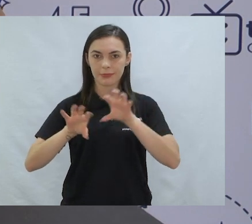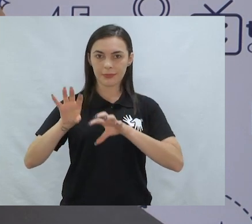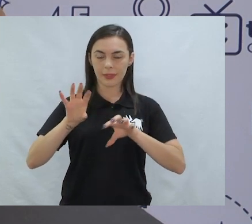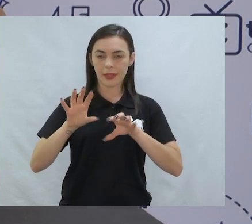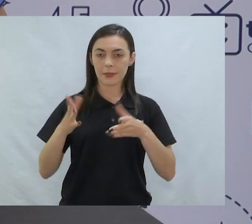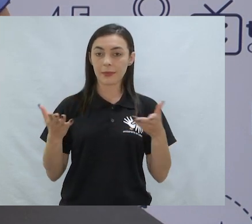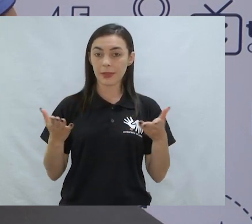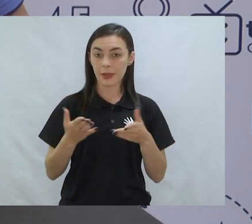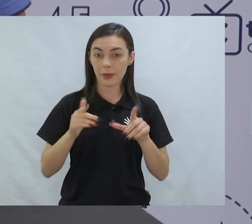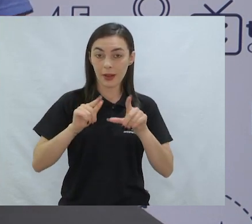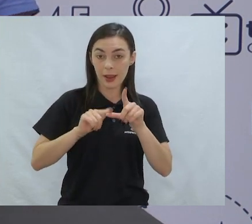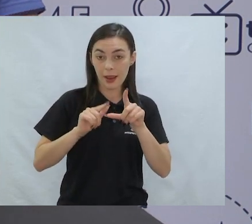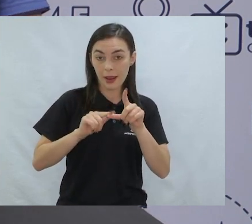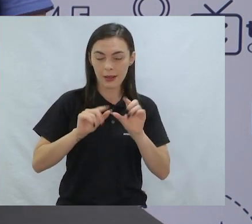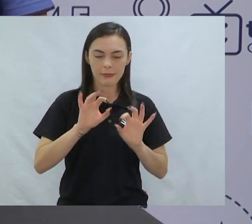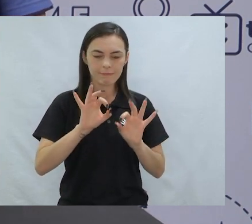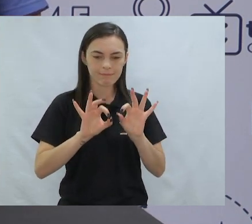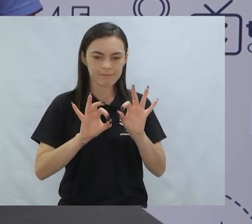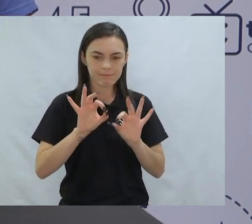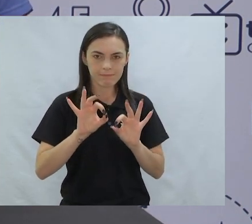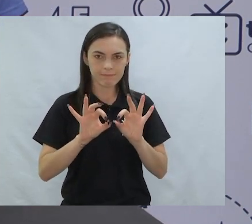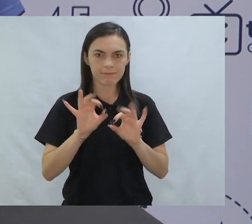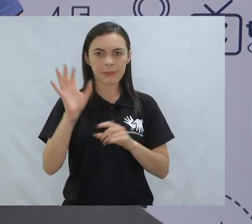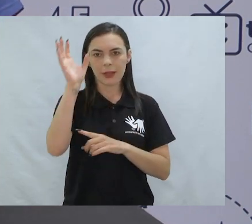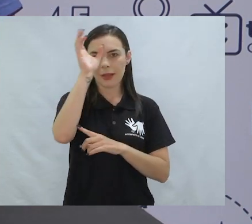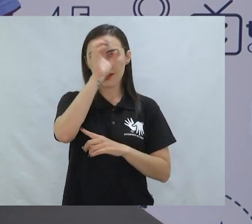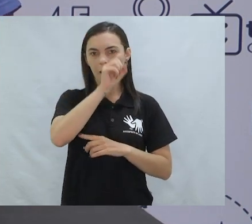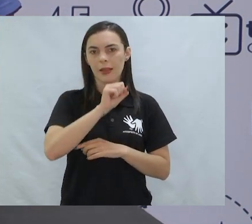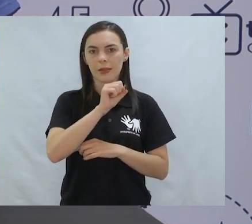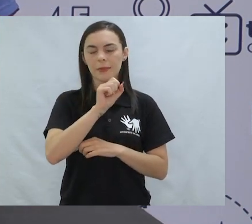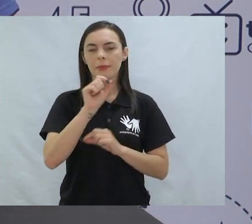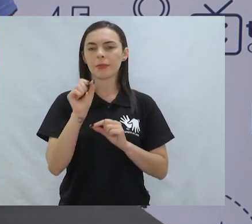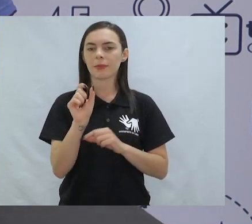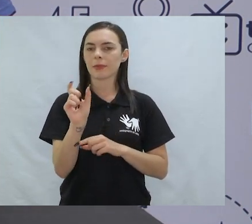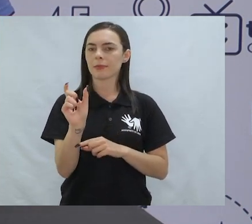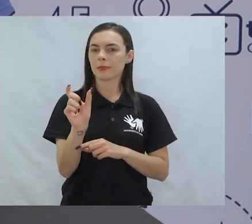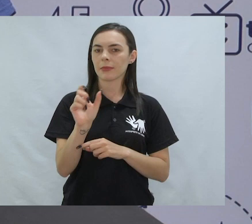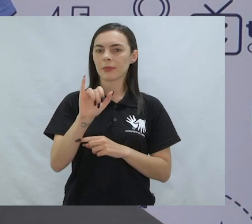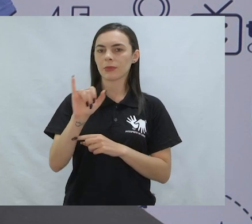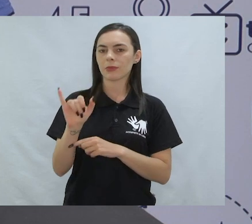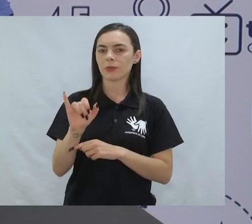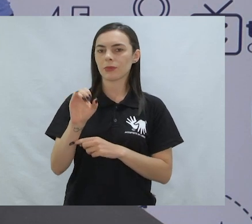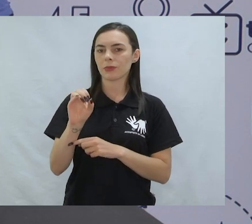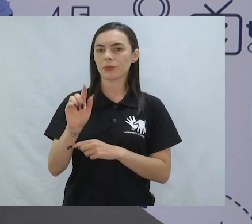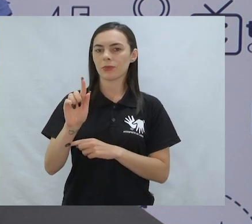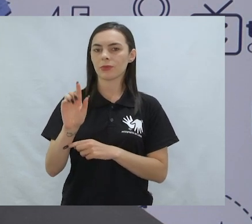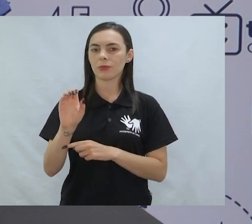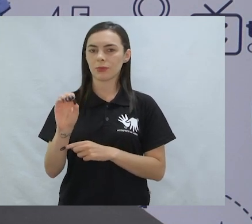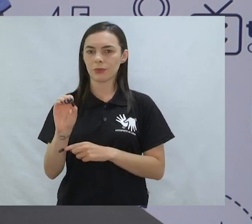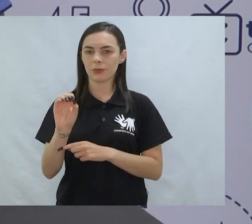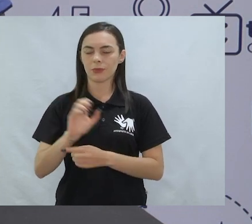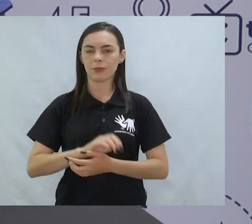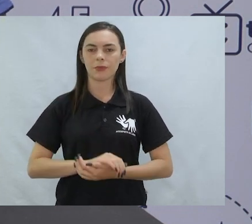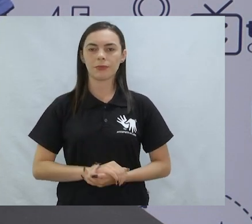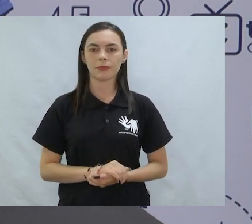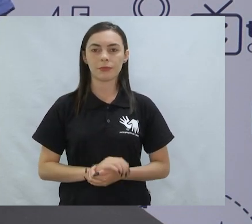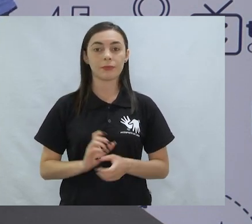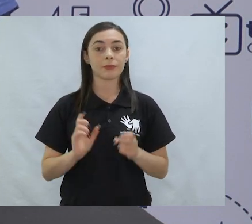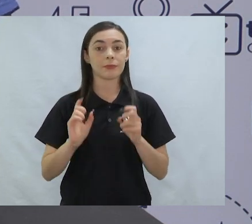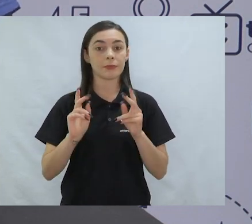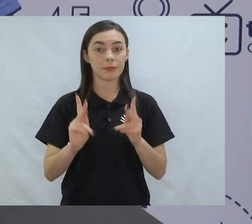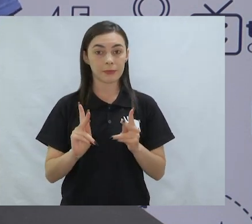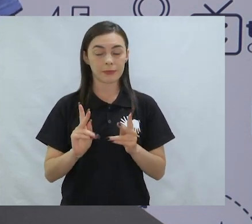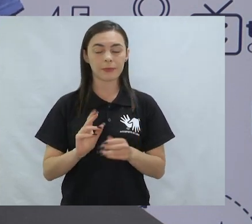nós vamos separar algumas letras para nós sabermos escrever a palavra